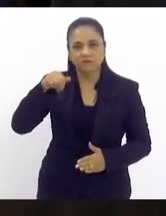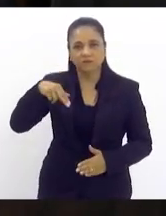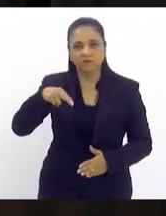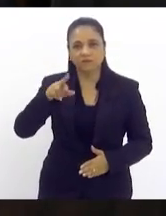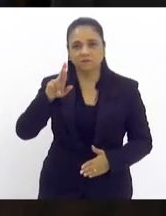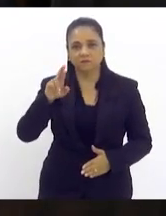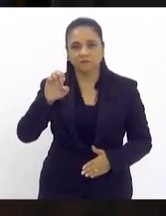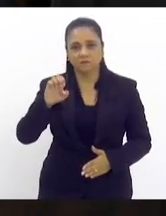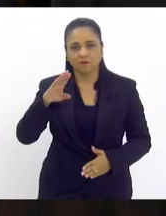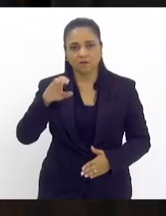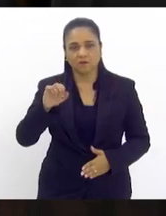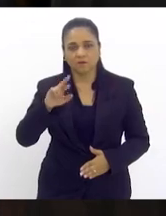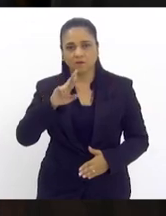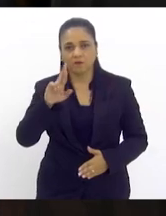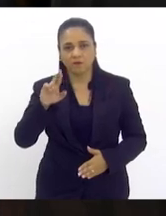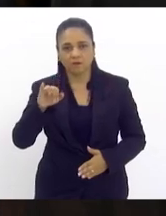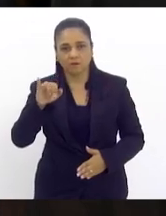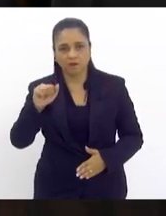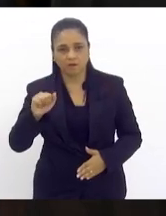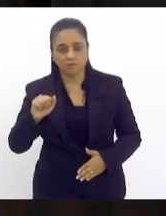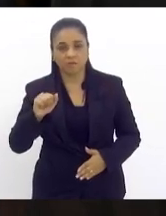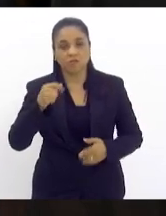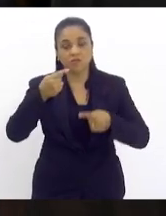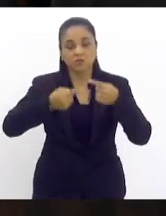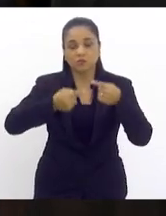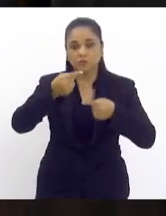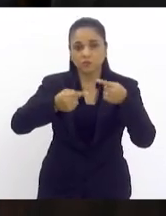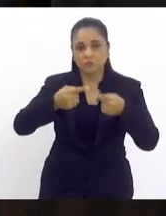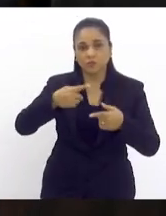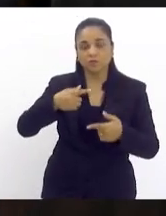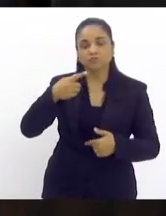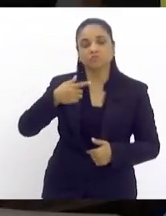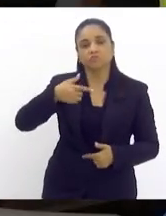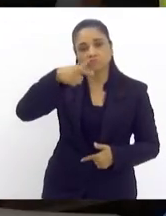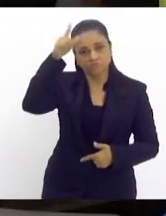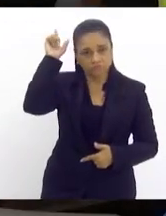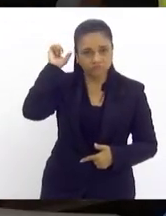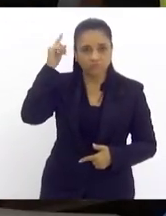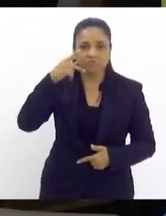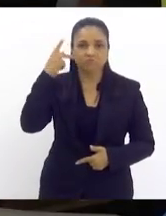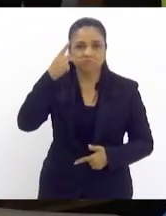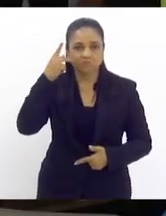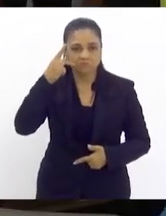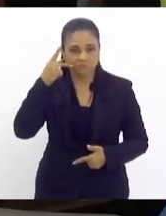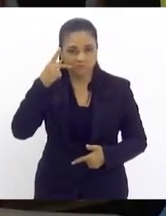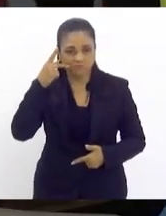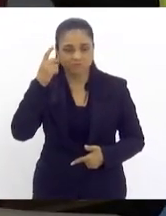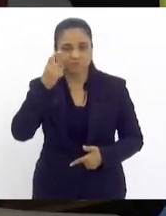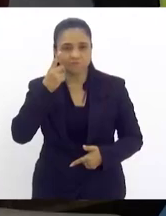Correia. Para discutir. Em discussão, para discutir, deputado Luiz Paulo.